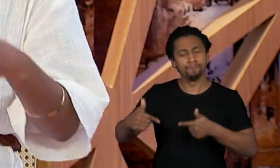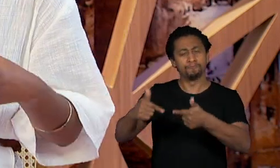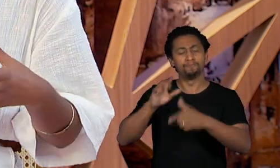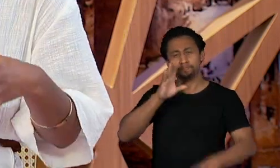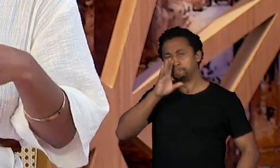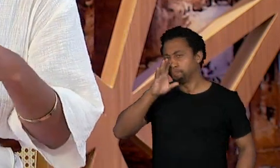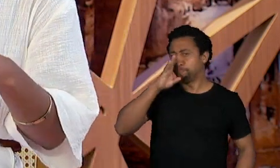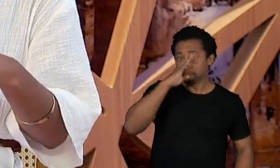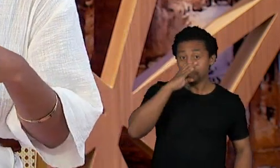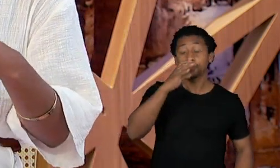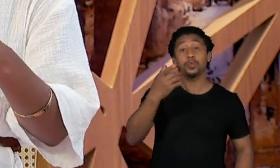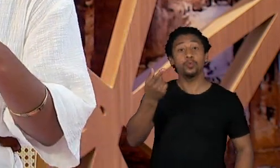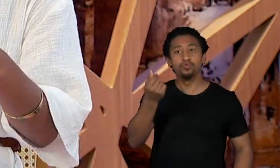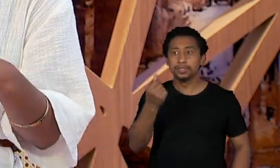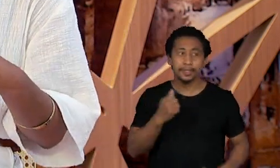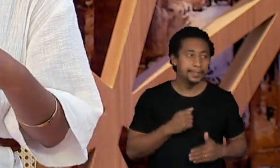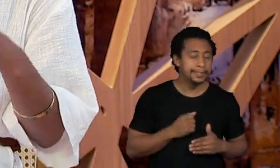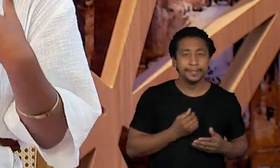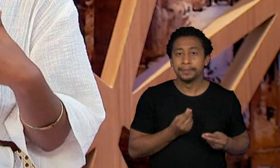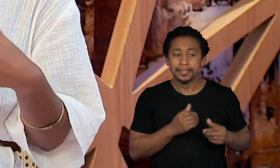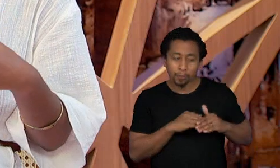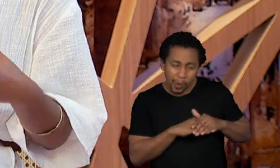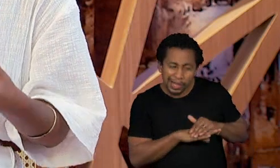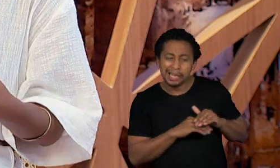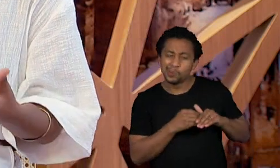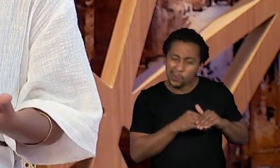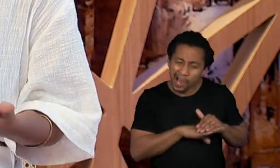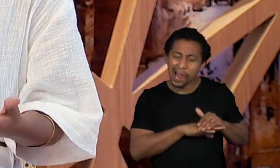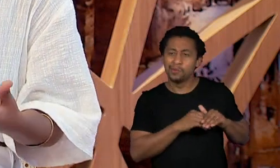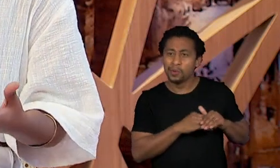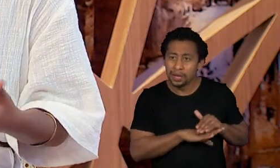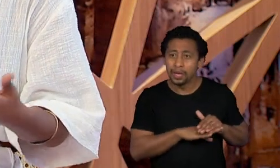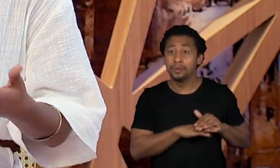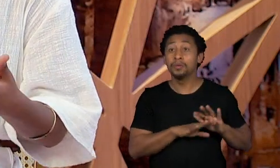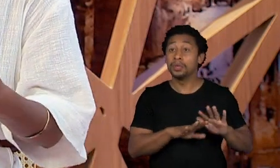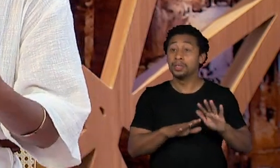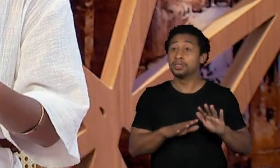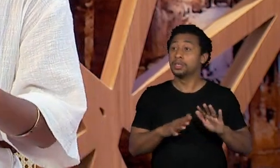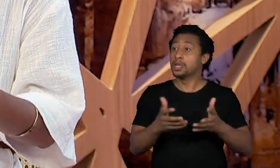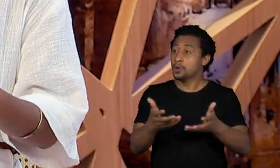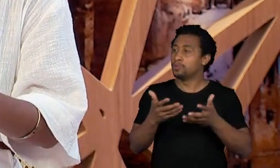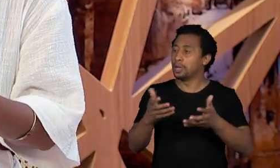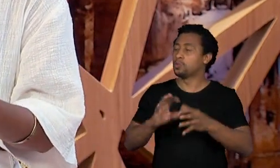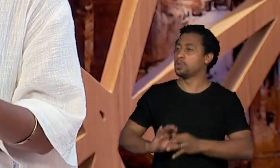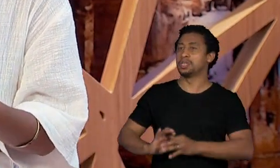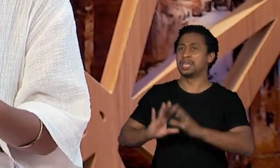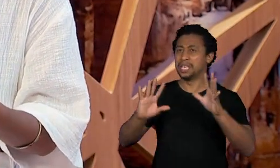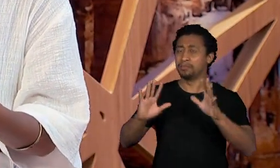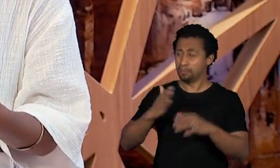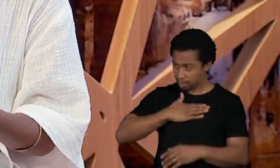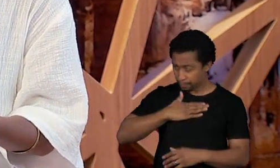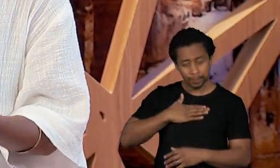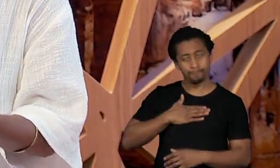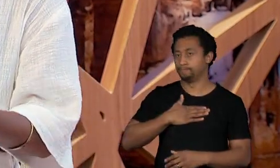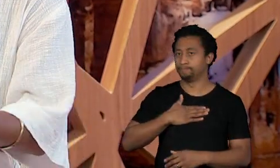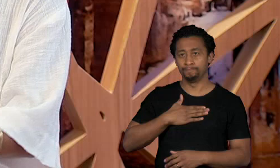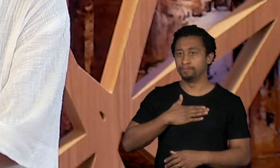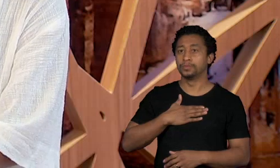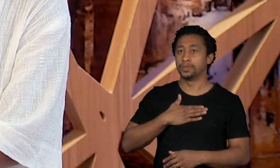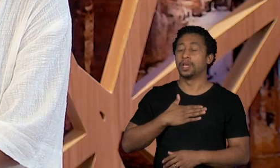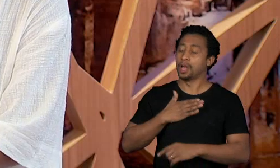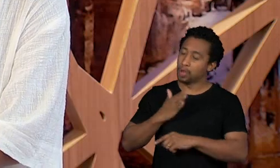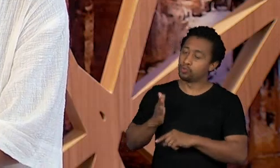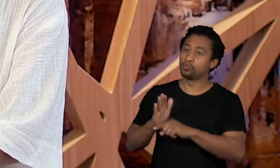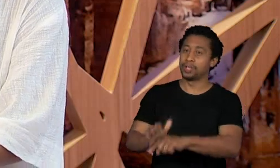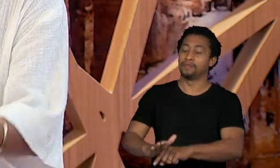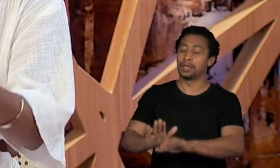eram escravizadas de ganho e, às vezes, não compravam a liberdade para si, compravam a liberdade para uma mulher mais nova, para uma criança